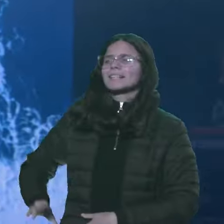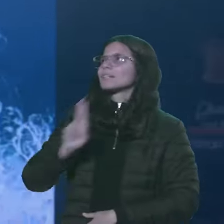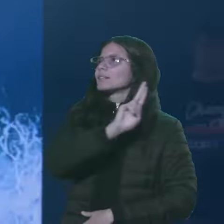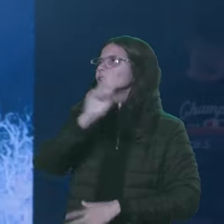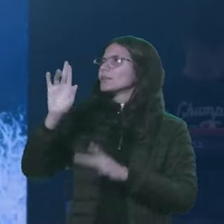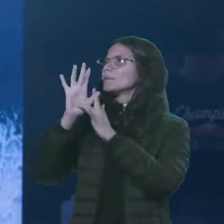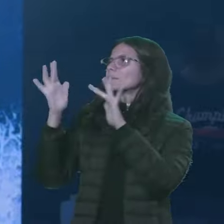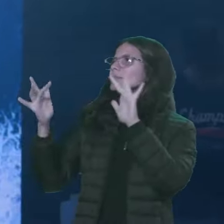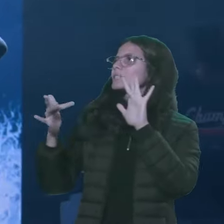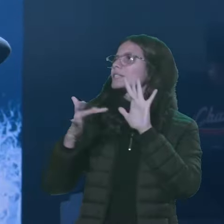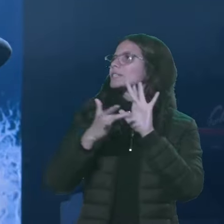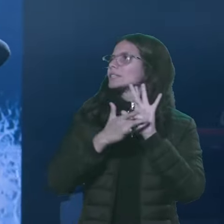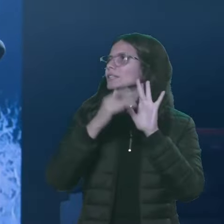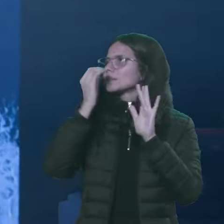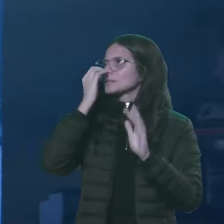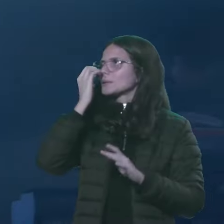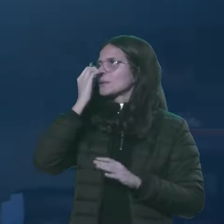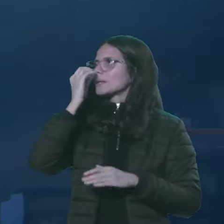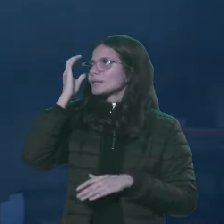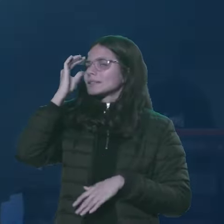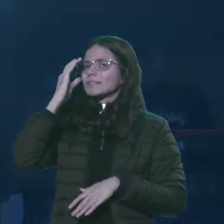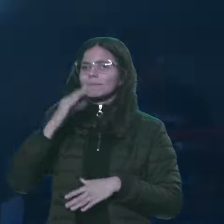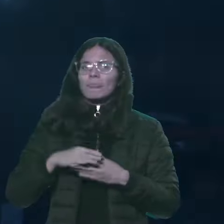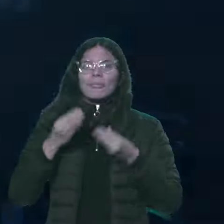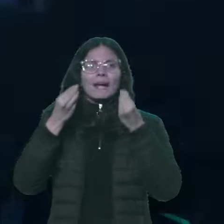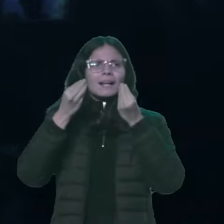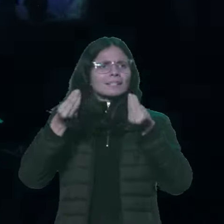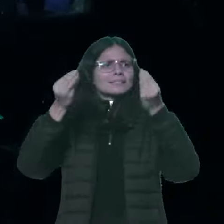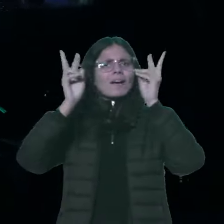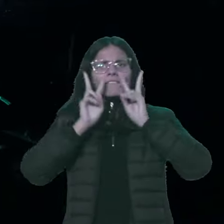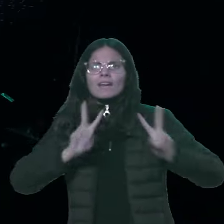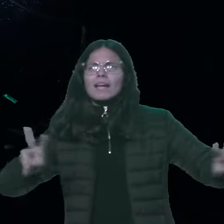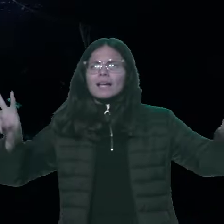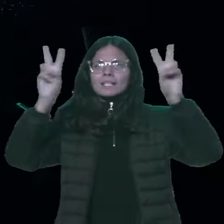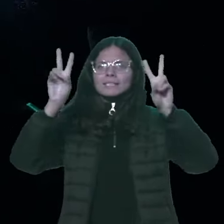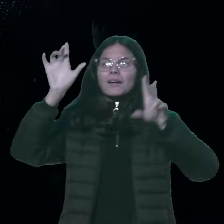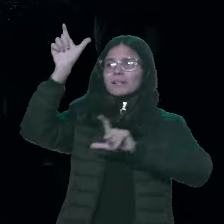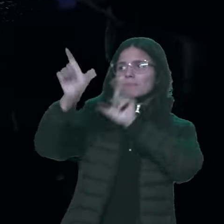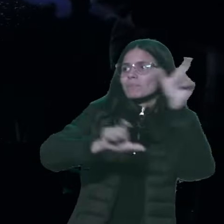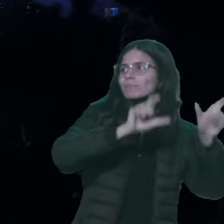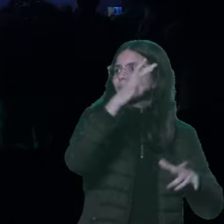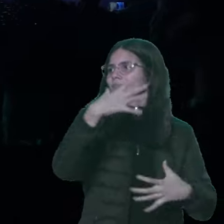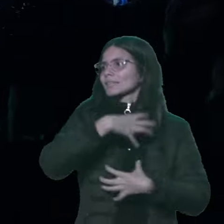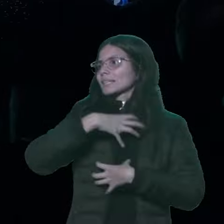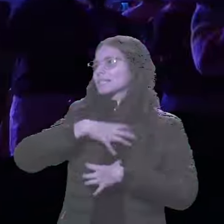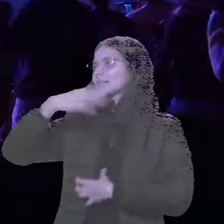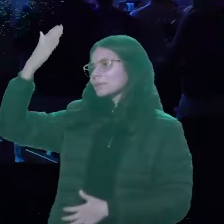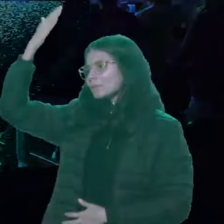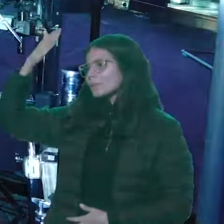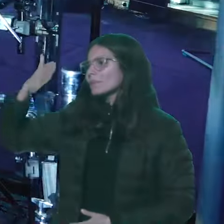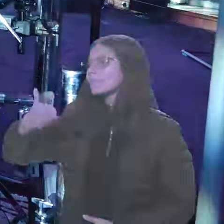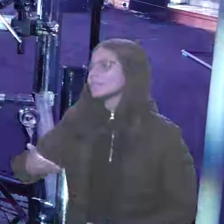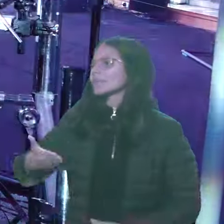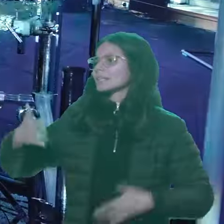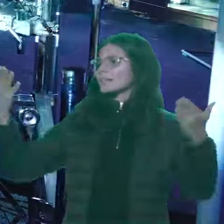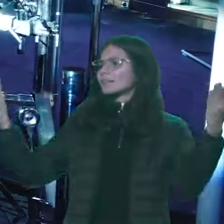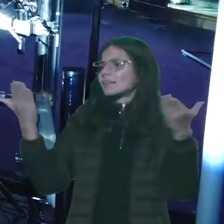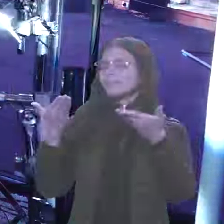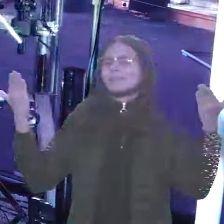dá visões do Senhor agora. Que pessoas sintam a sua presença, a sua voz